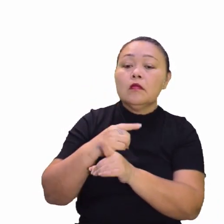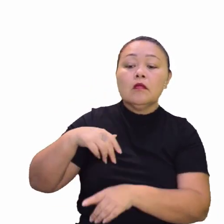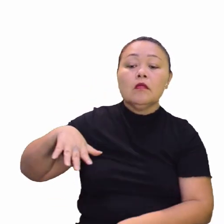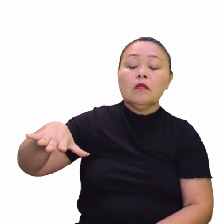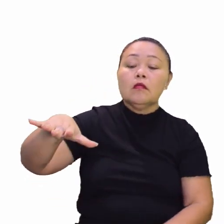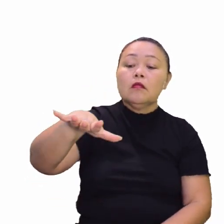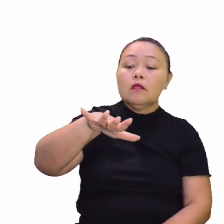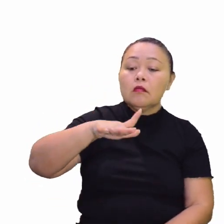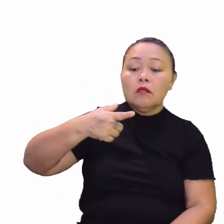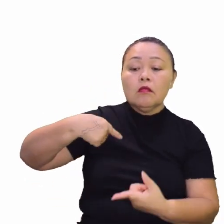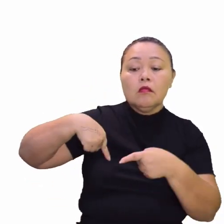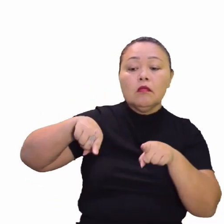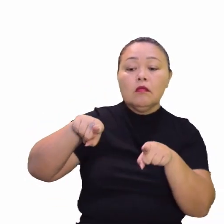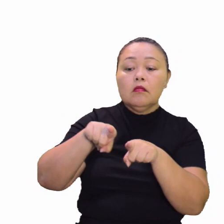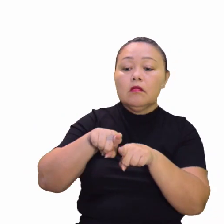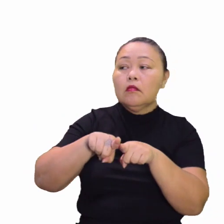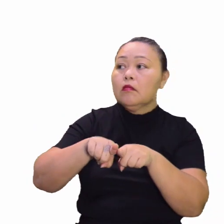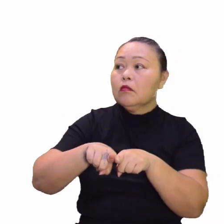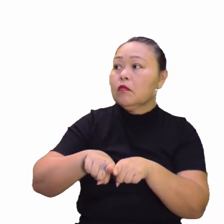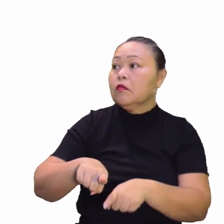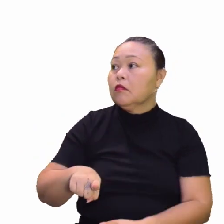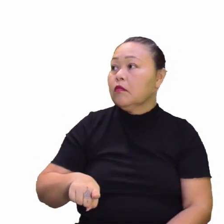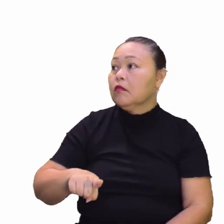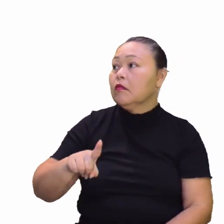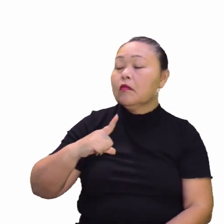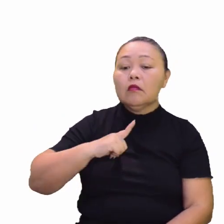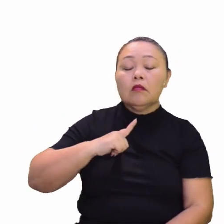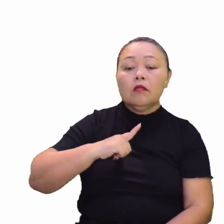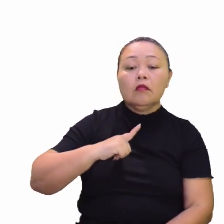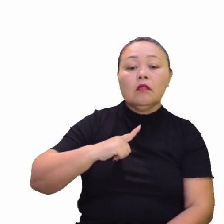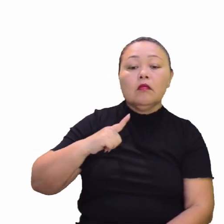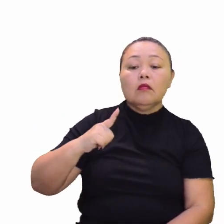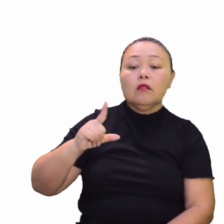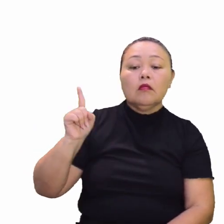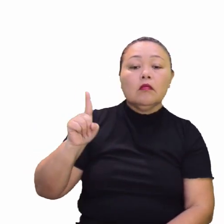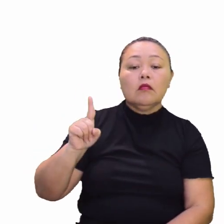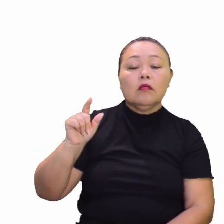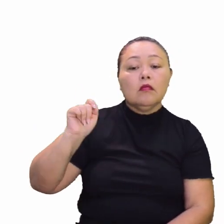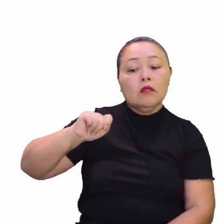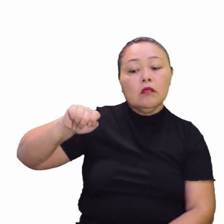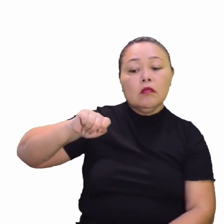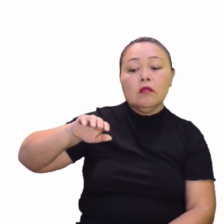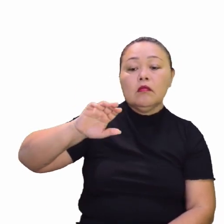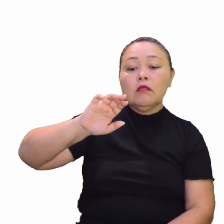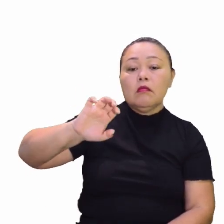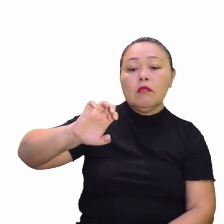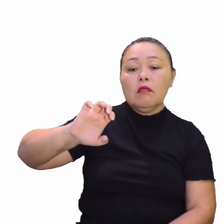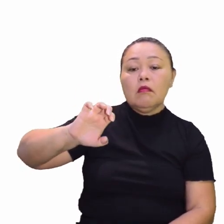de ecótonos também. Coloca ecótonos. Onde que tem ecótonos em Rondônia? Anote aí.